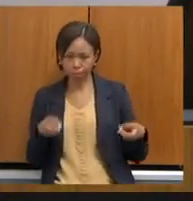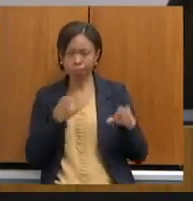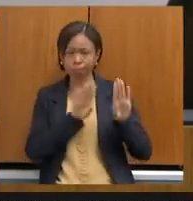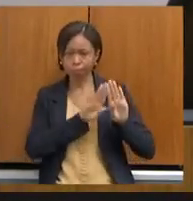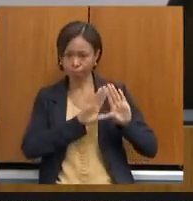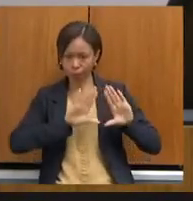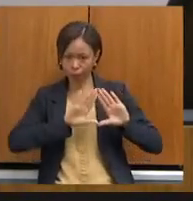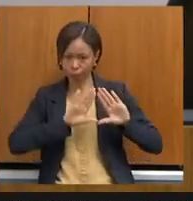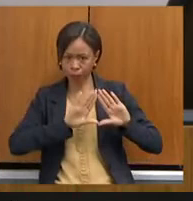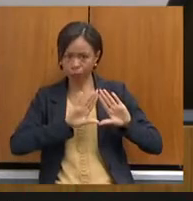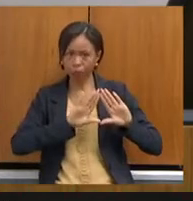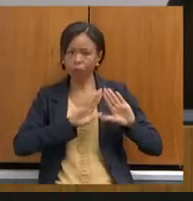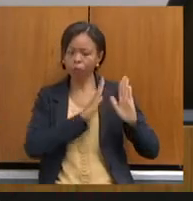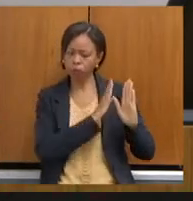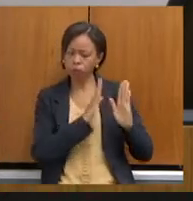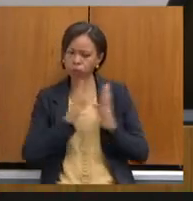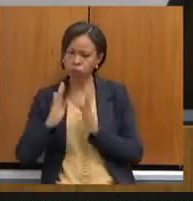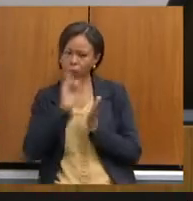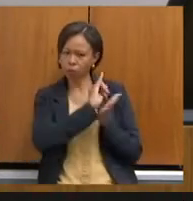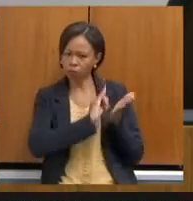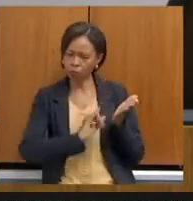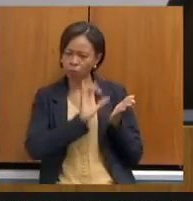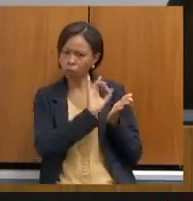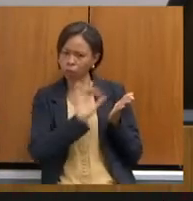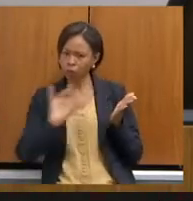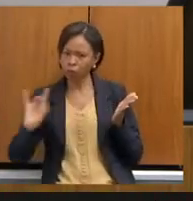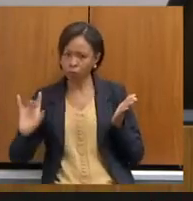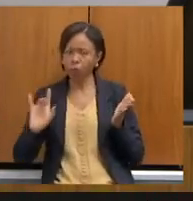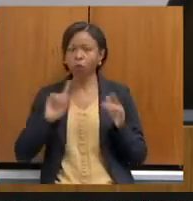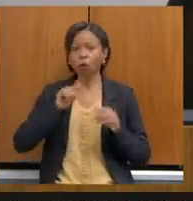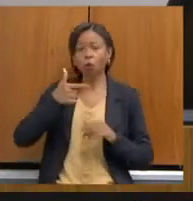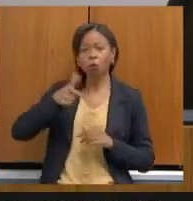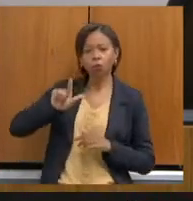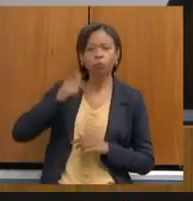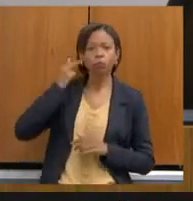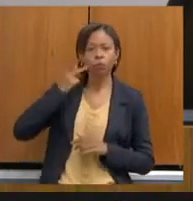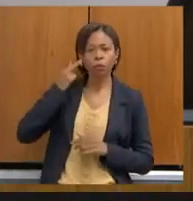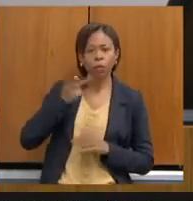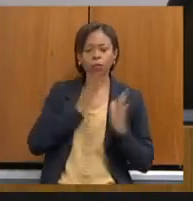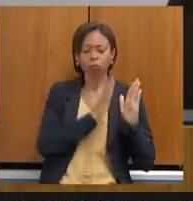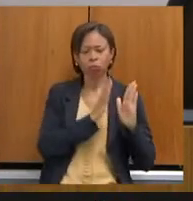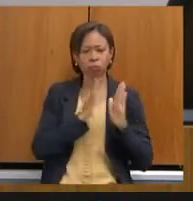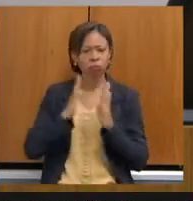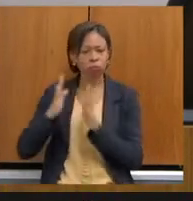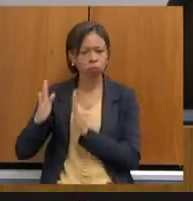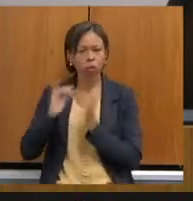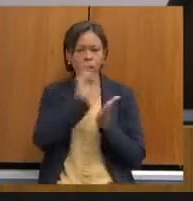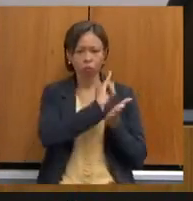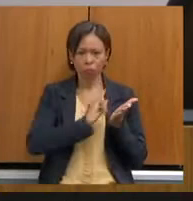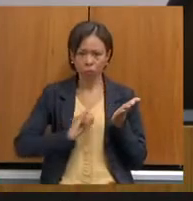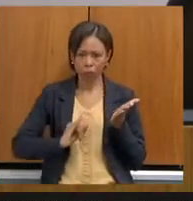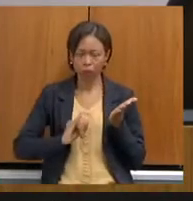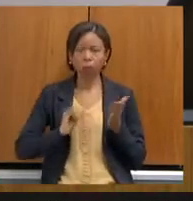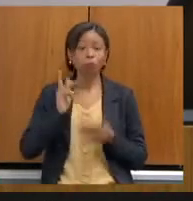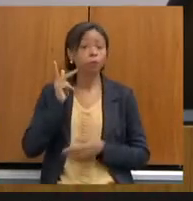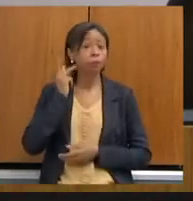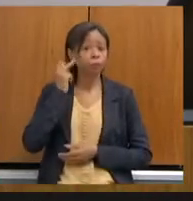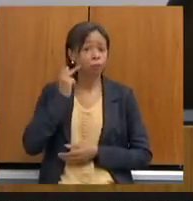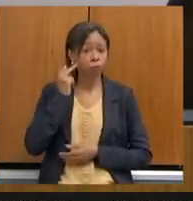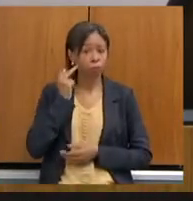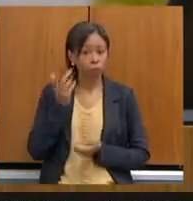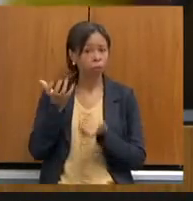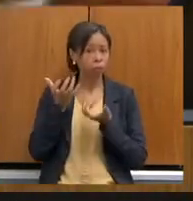por ordem de inscrição demais parlamentares por ordem de inscrição os parlamentares que